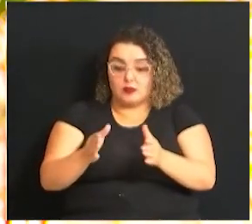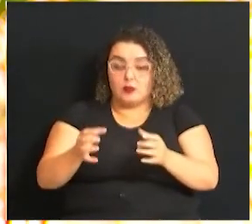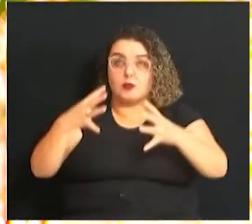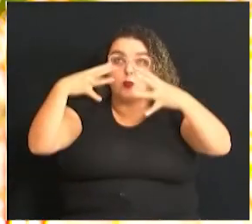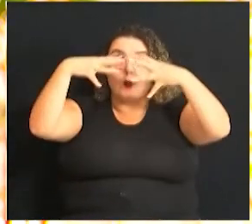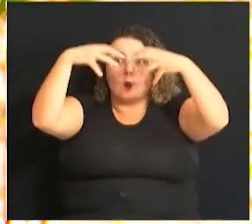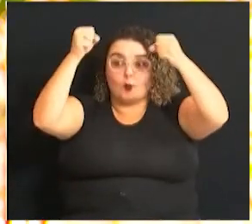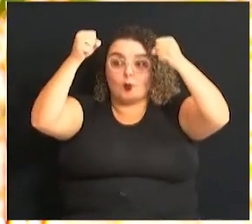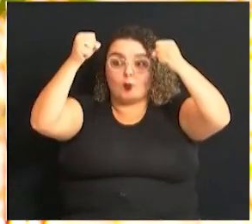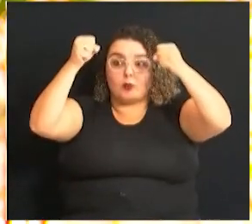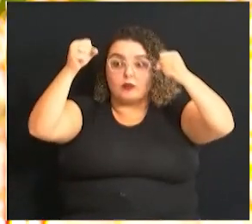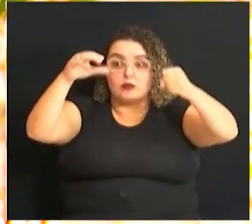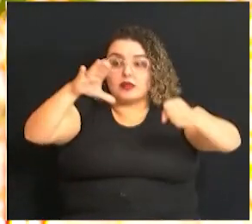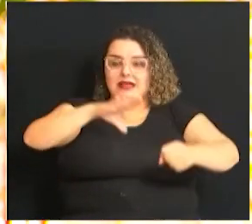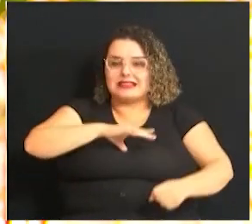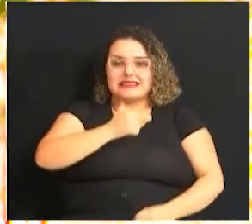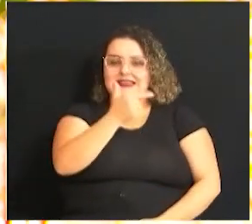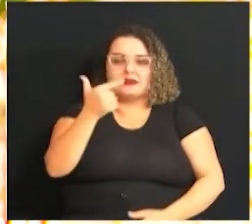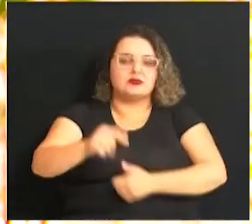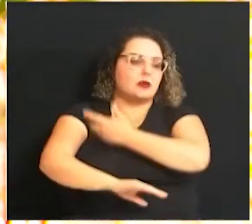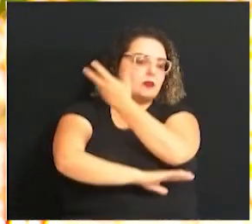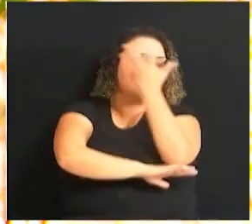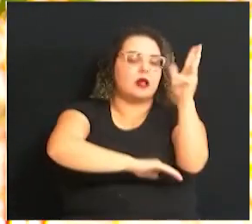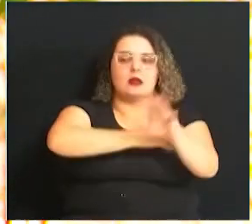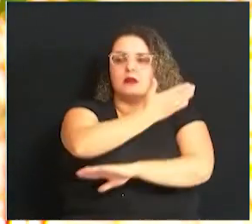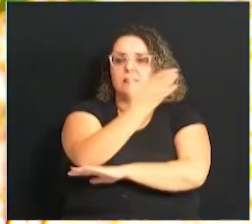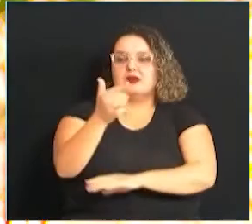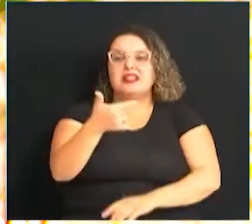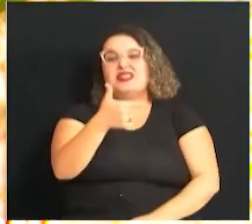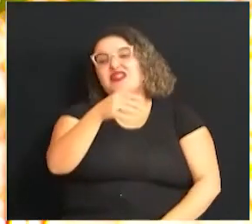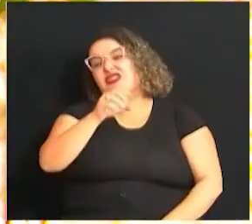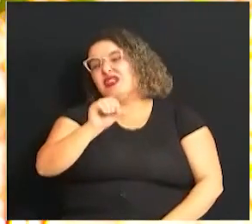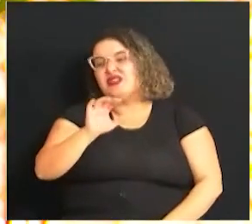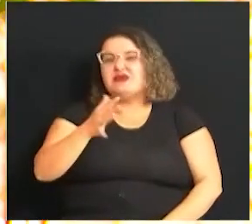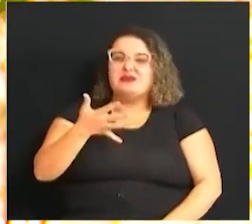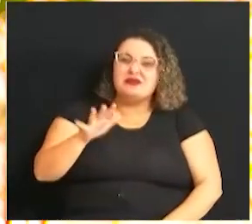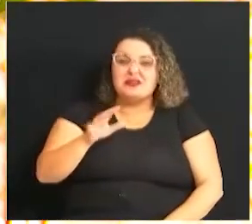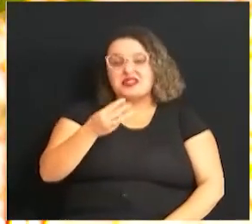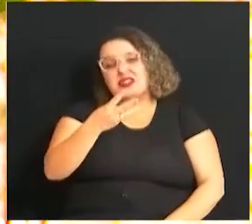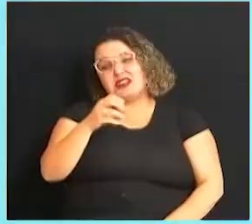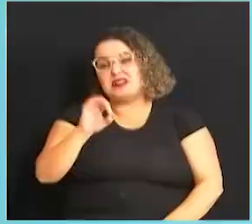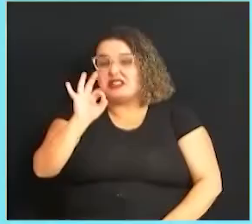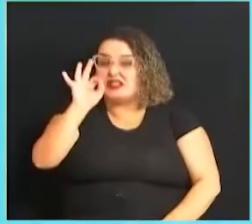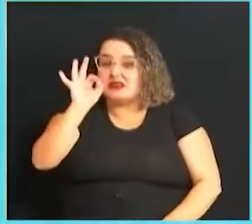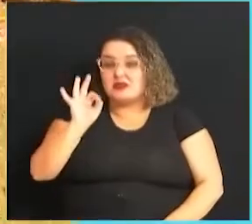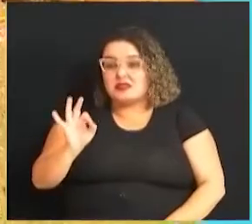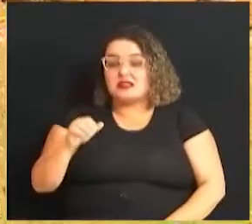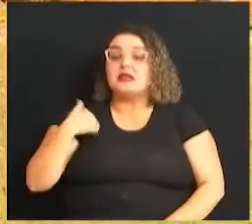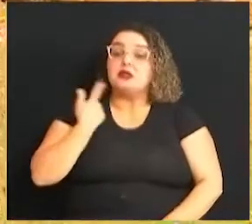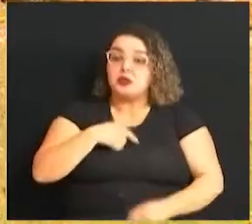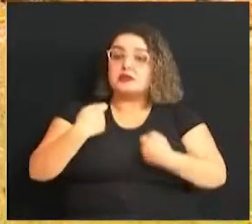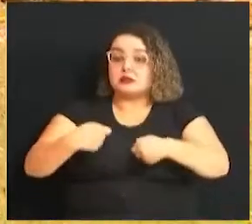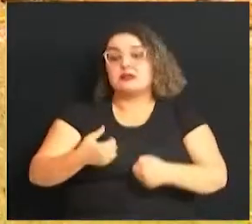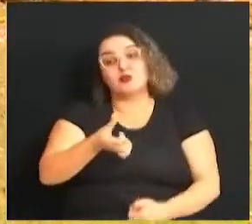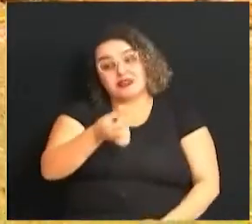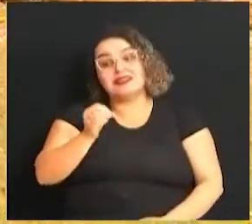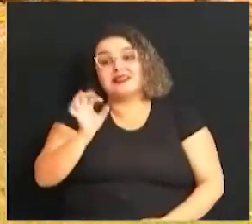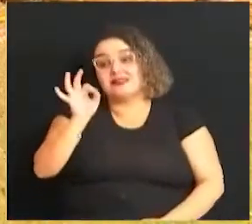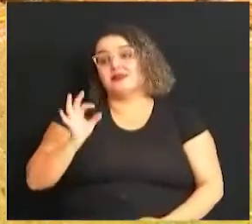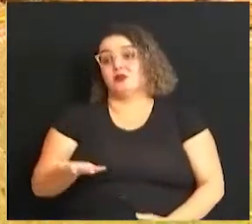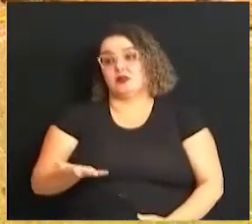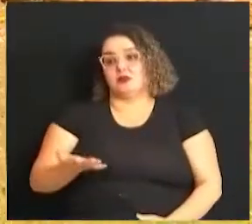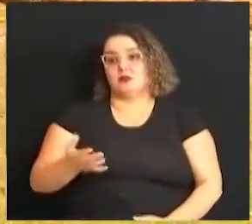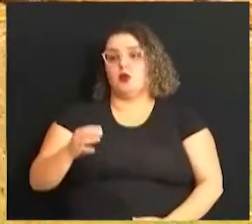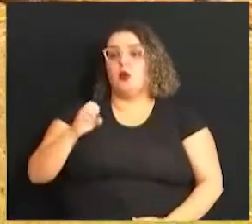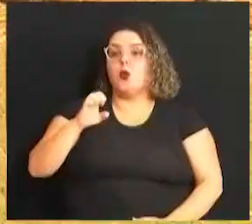secas, a gente chega a ter, nas cidades sem vegetação, umidade em torno de 20% a 30%. Para o ecossistema,